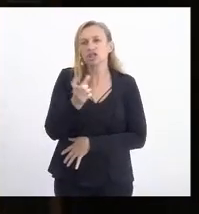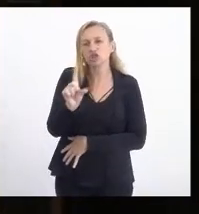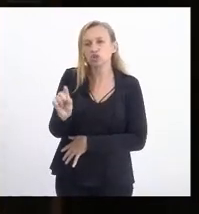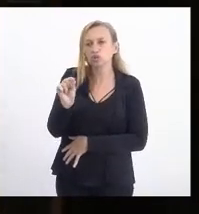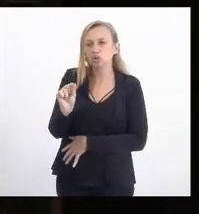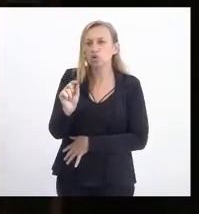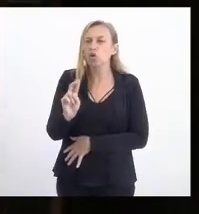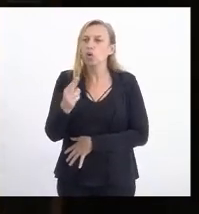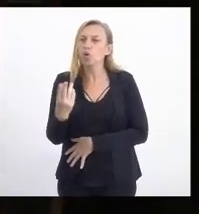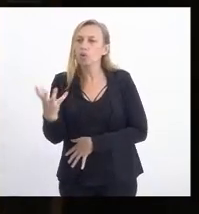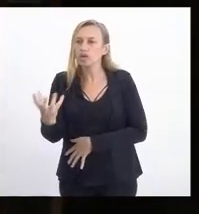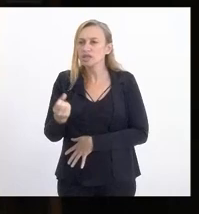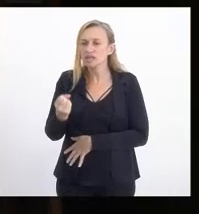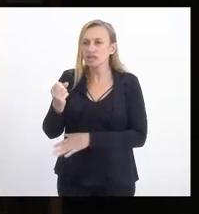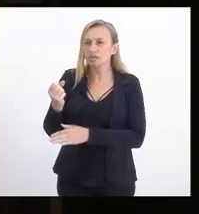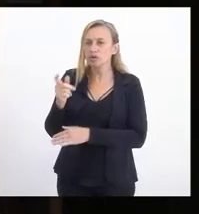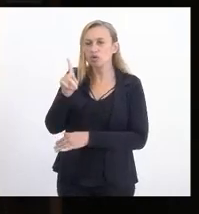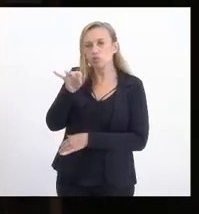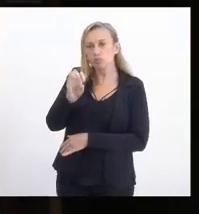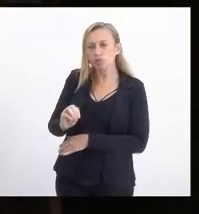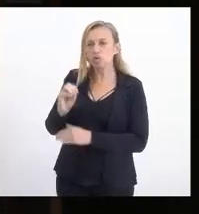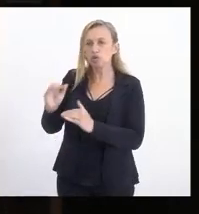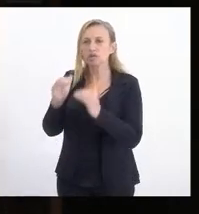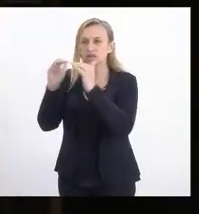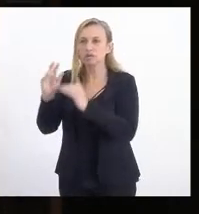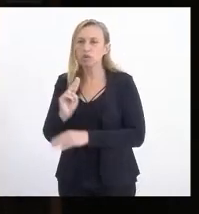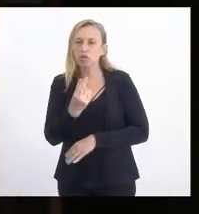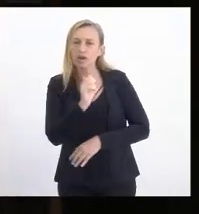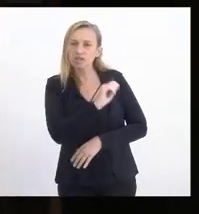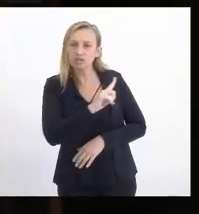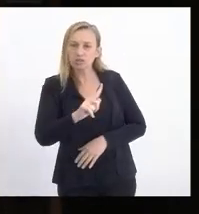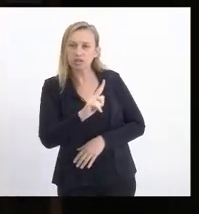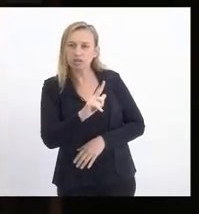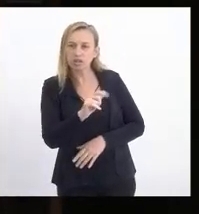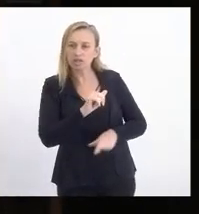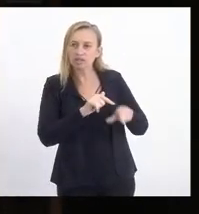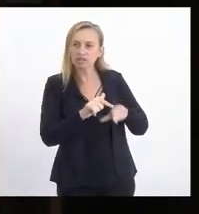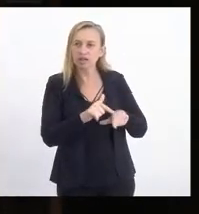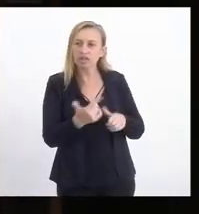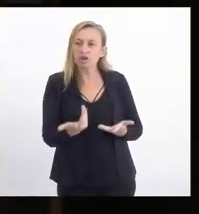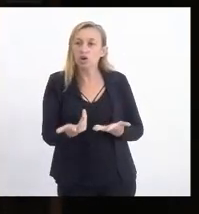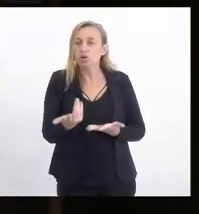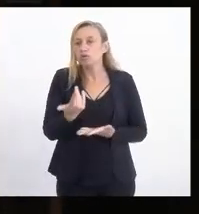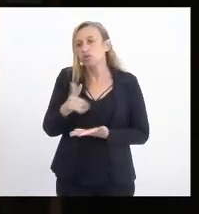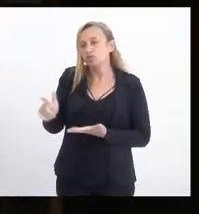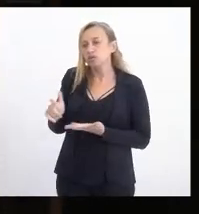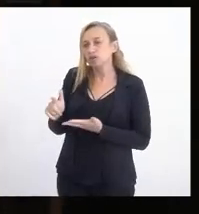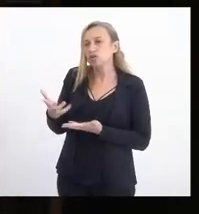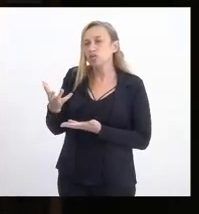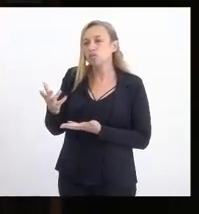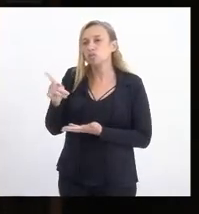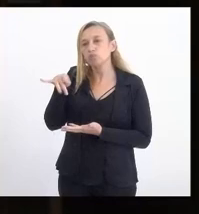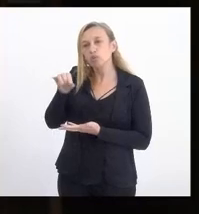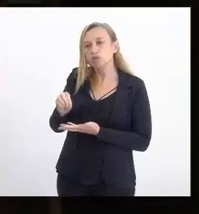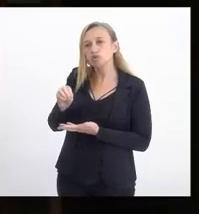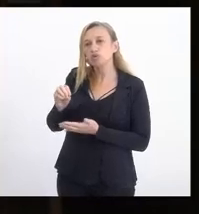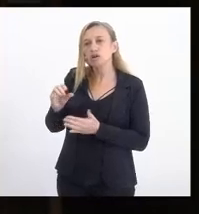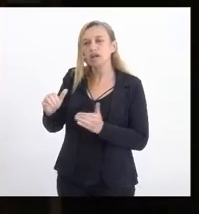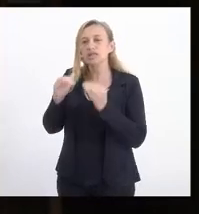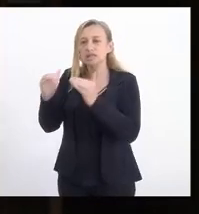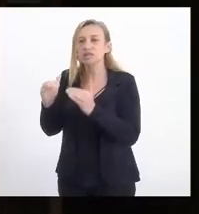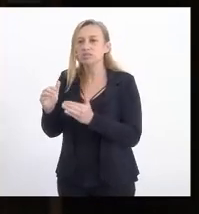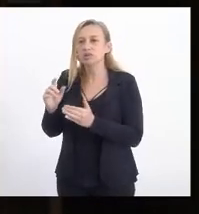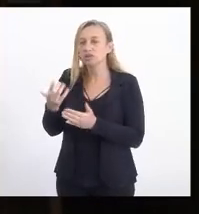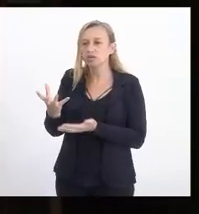ou receber o posto acima e o adicionando atividade ou militar não ter o posto acima e receber a grana mas não